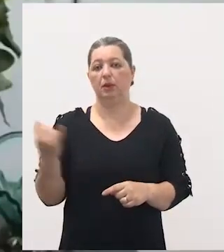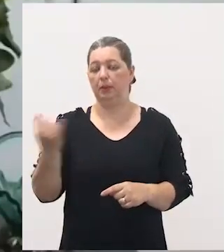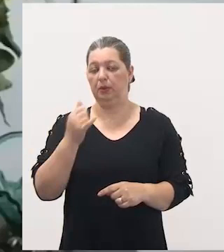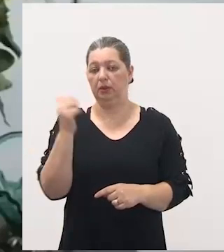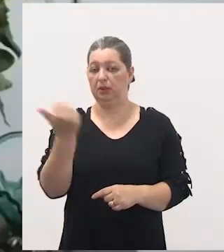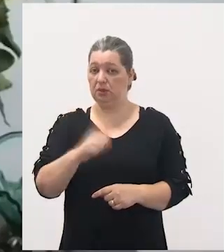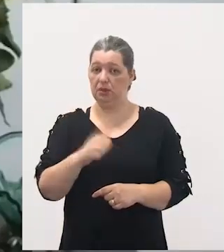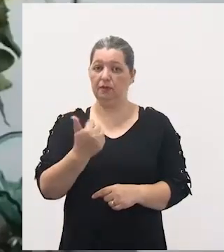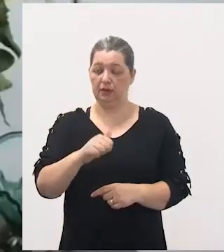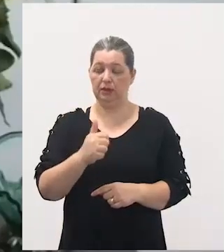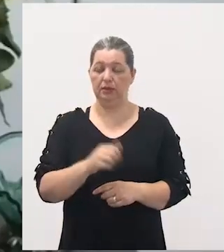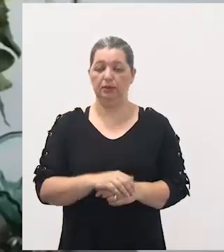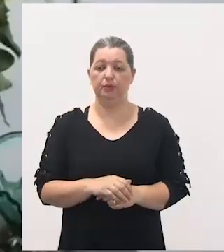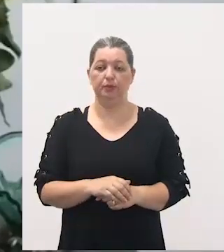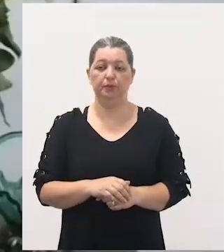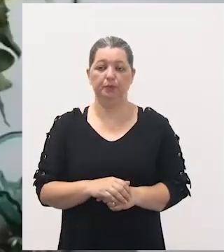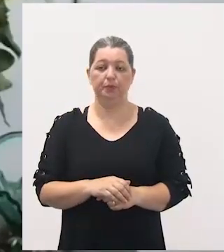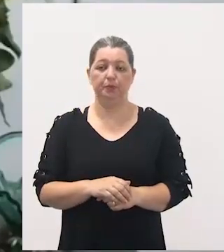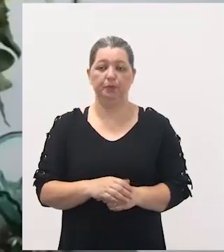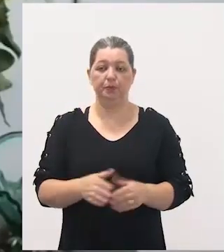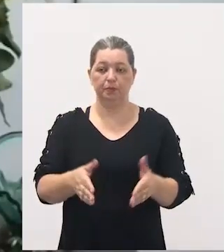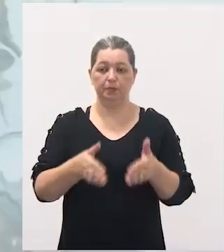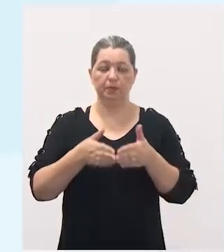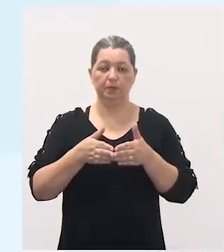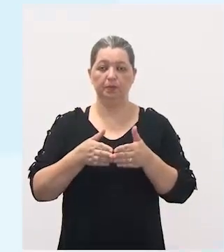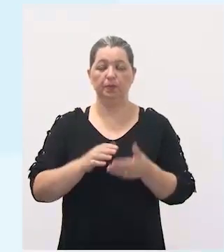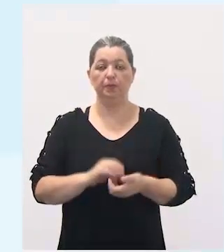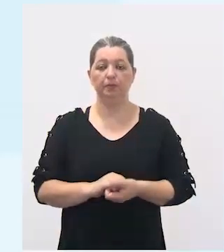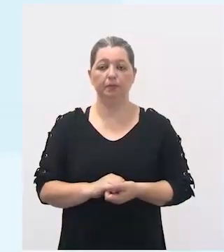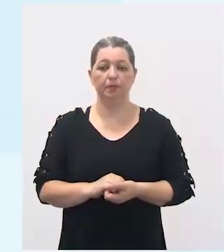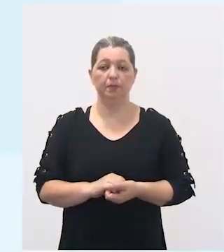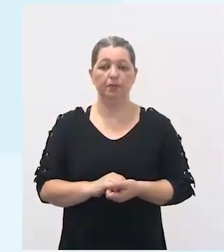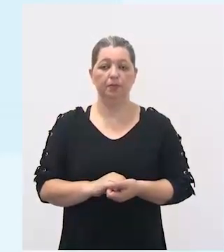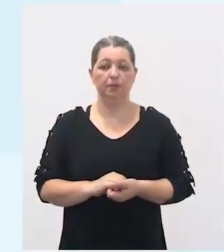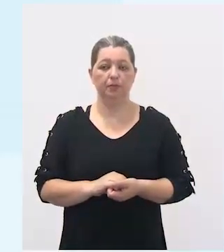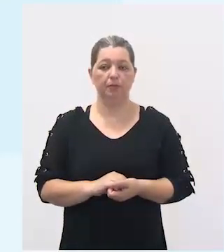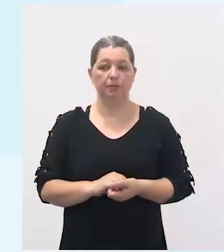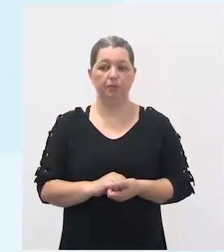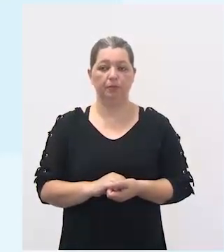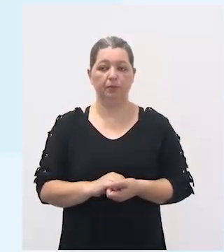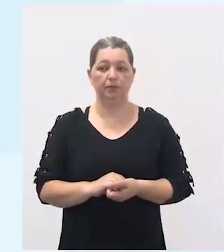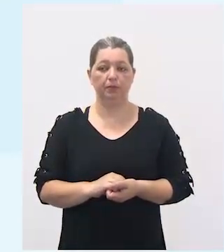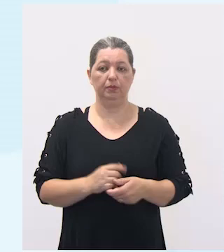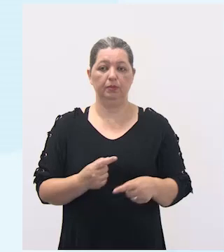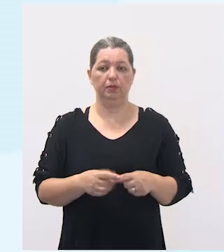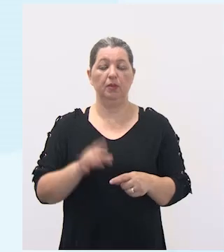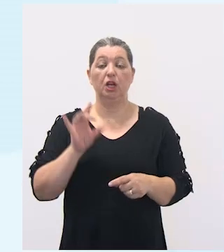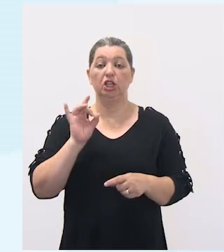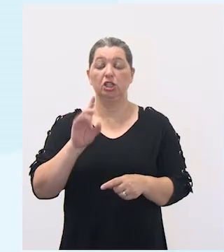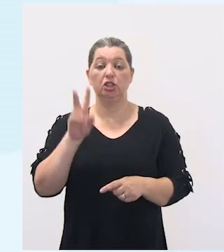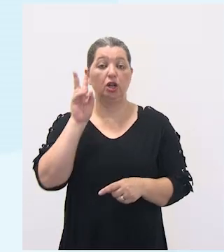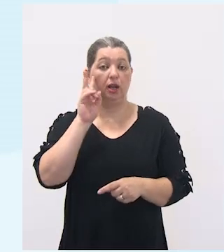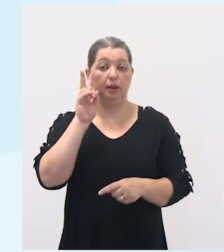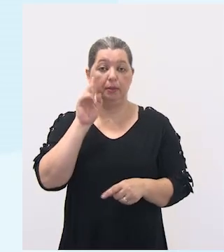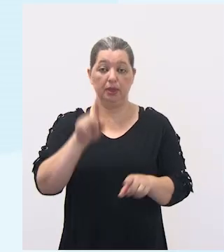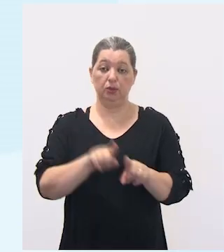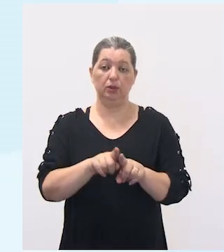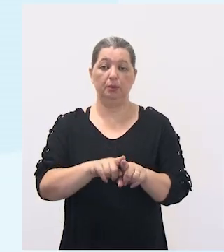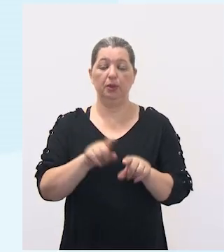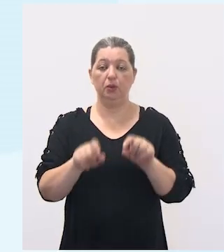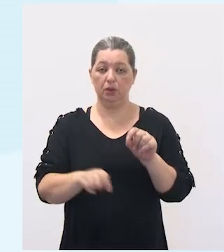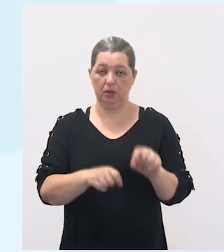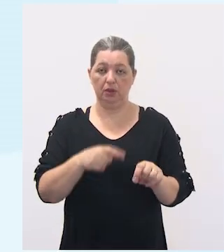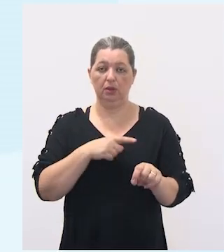avaliação externa. Por gentileza. Então, só relembrando também, nós